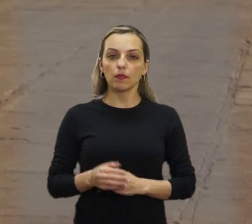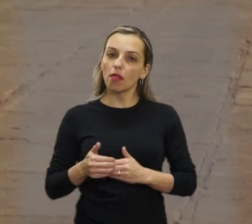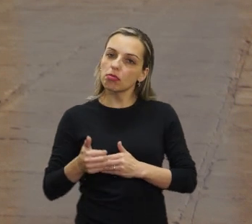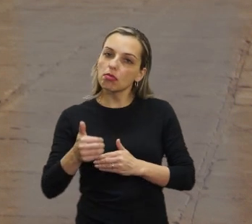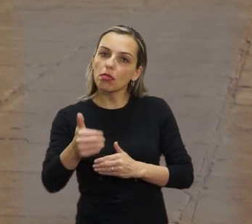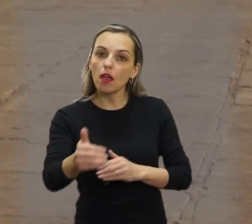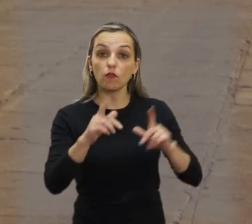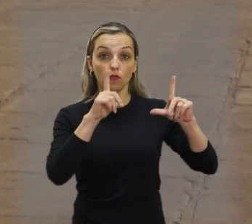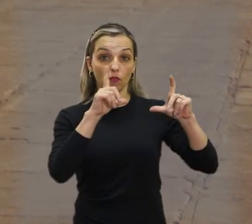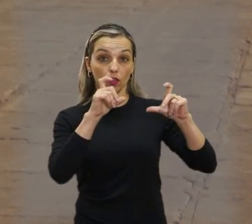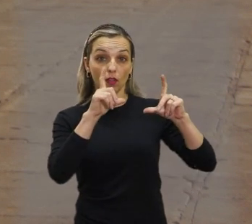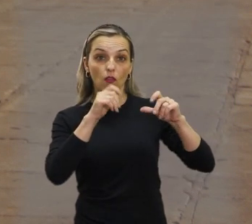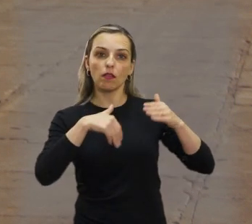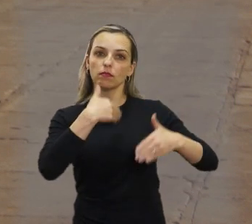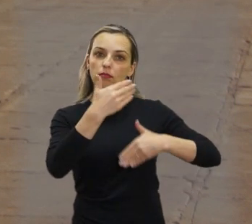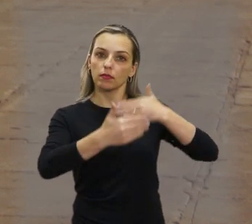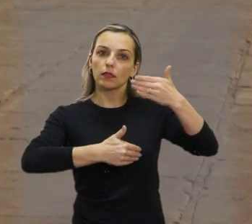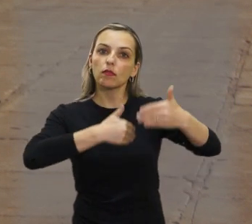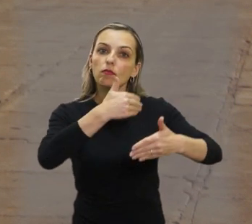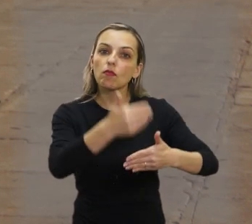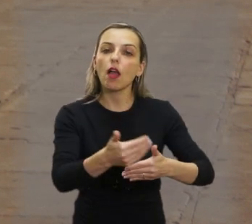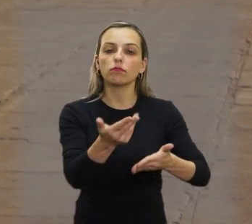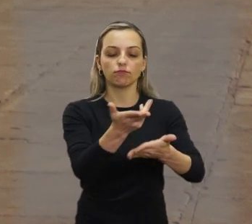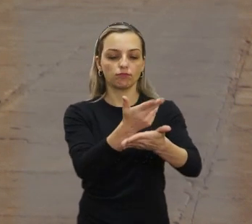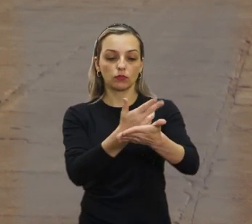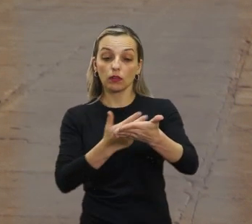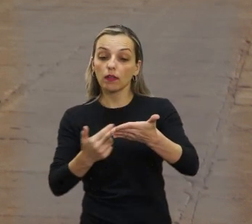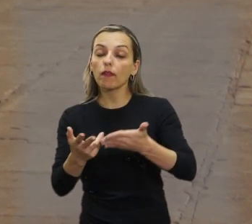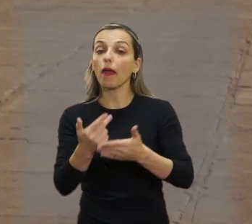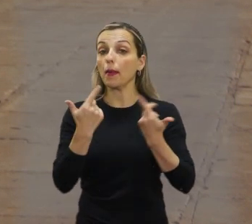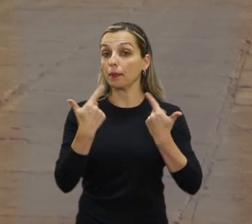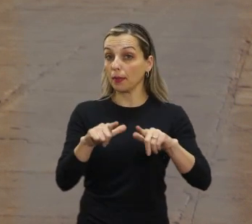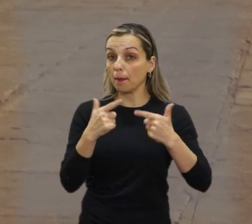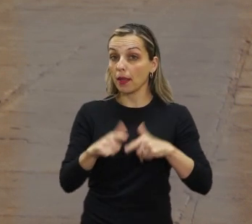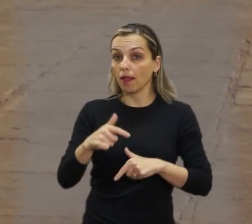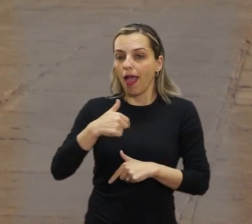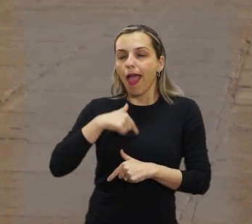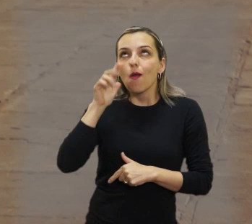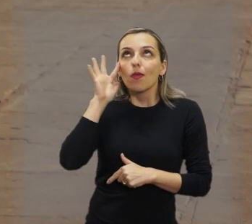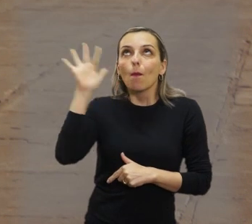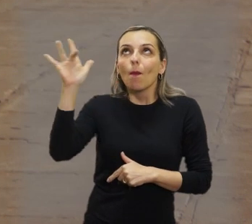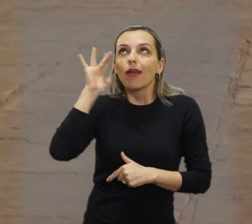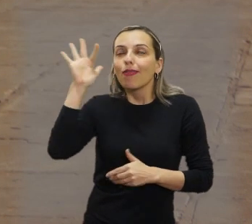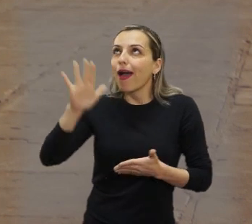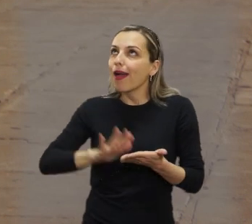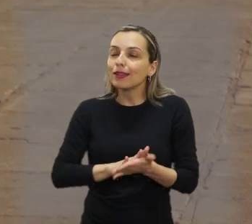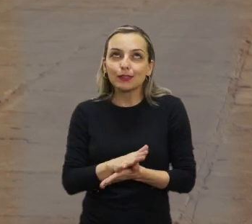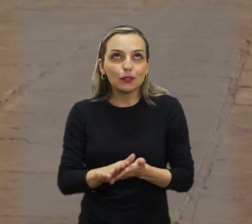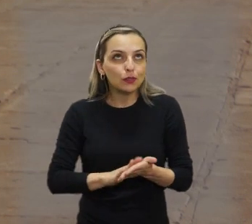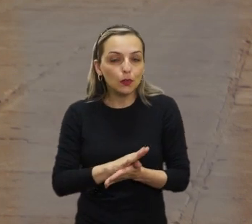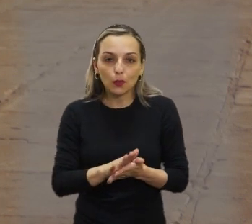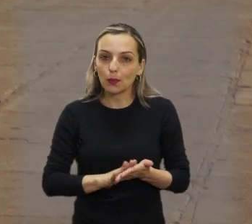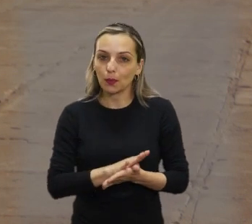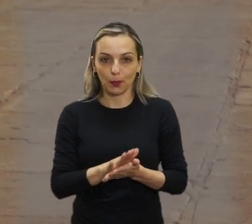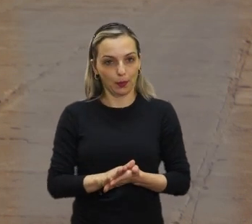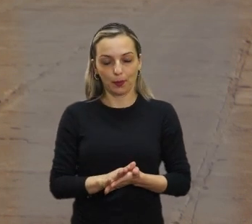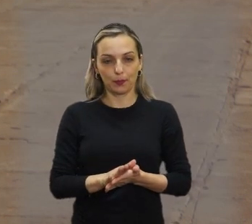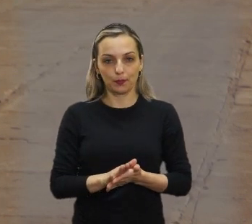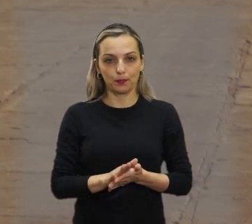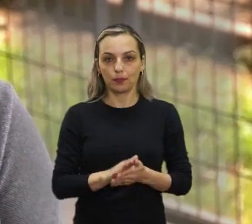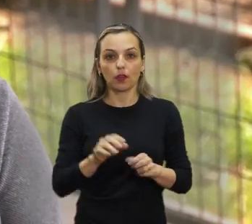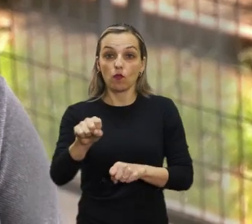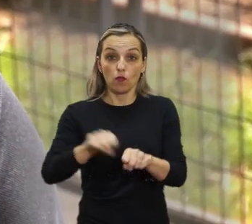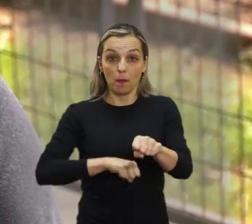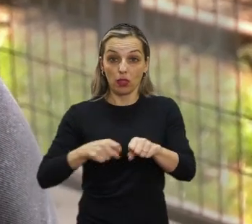E a partir daí eu comecei a criar um gosto muito grande pela foto. E não me imaginava também